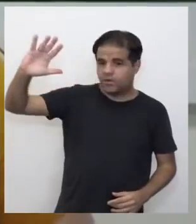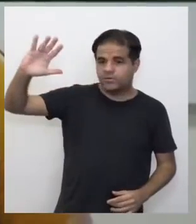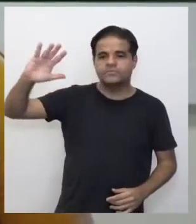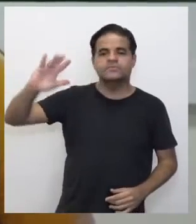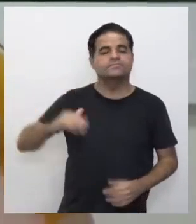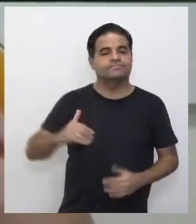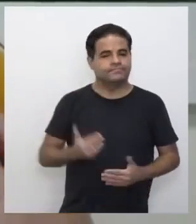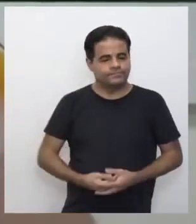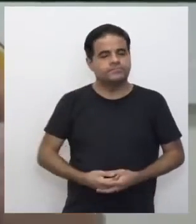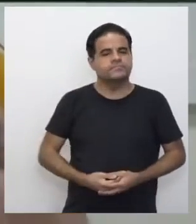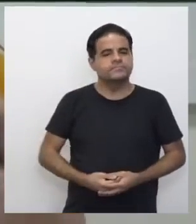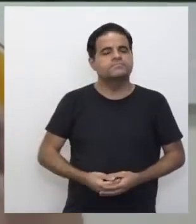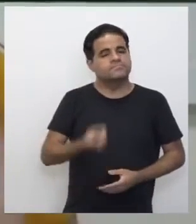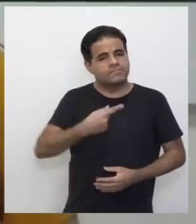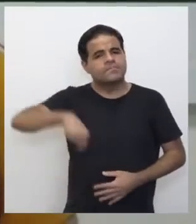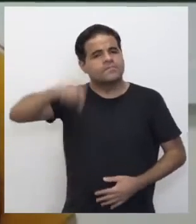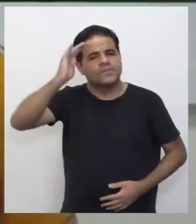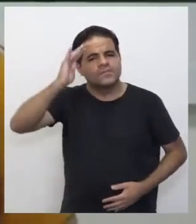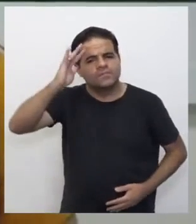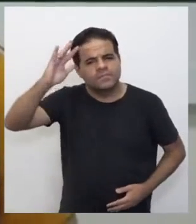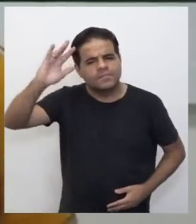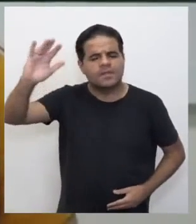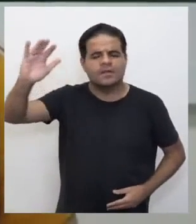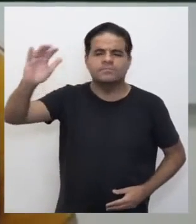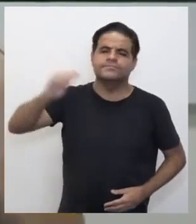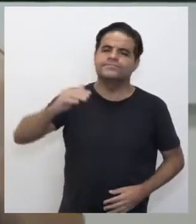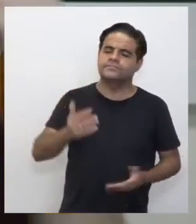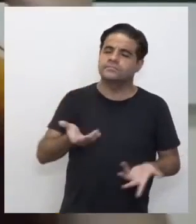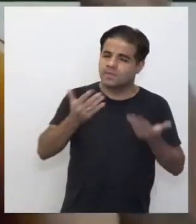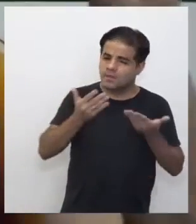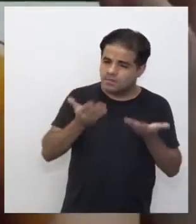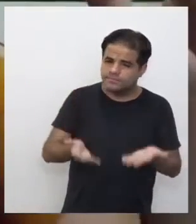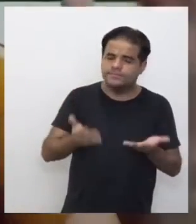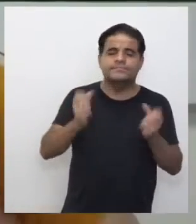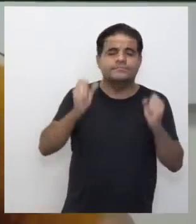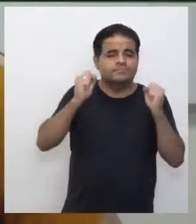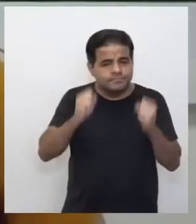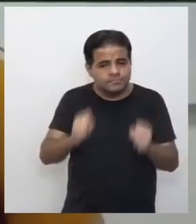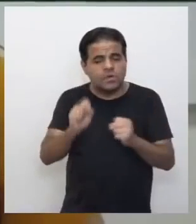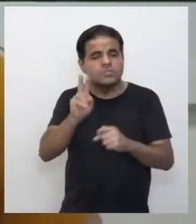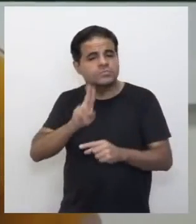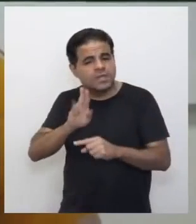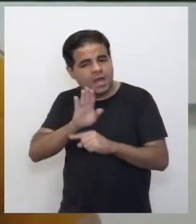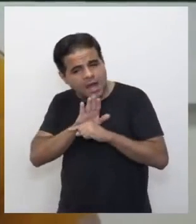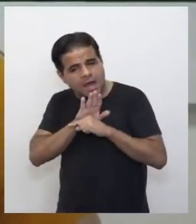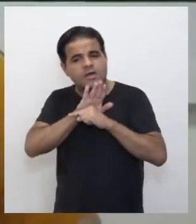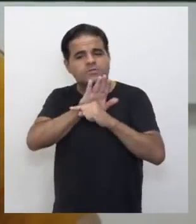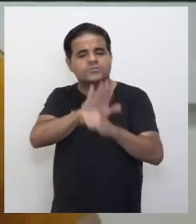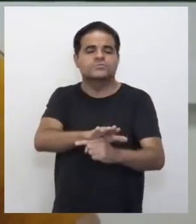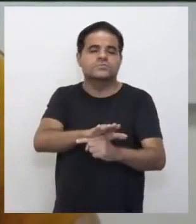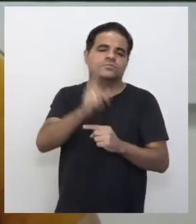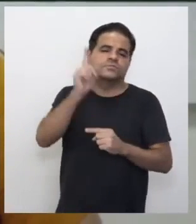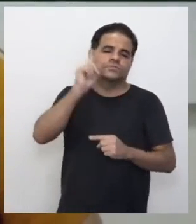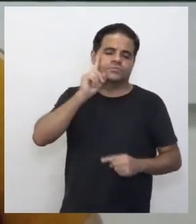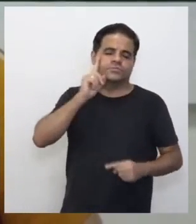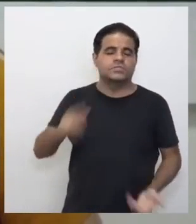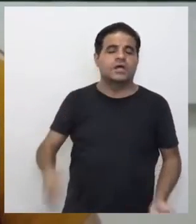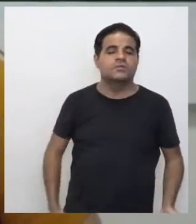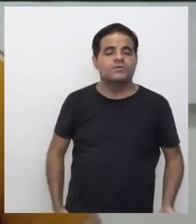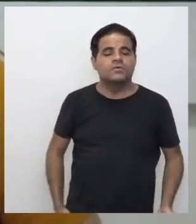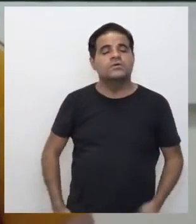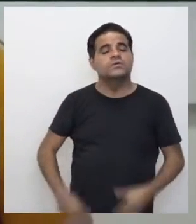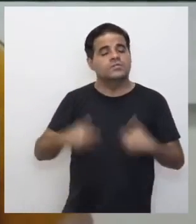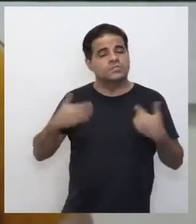Então, pensar um pouquinho assim, que a filosofia serve, né, para o cotidiano, já